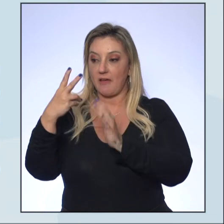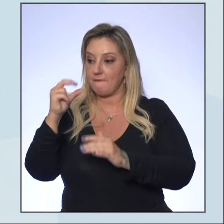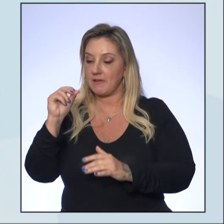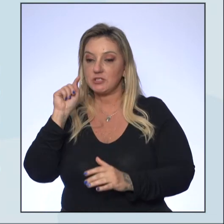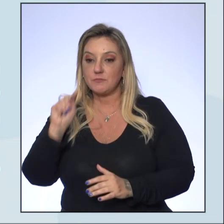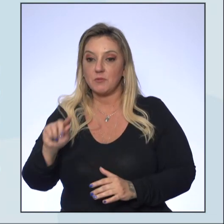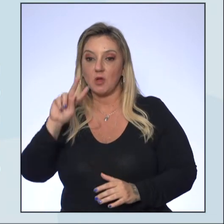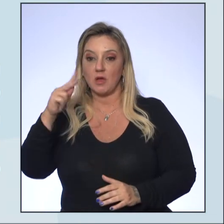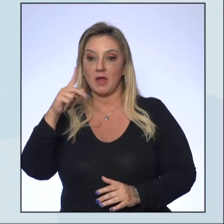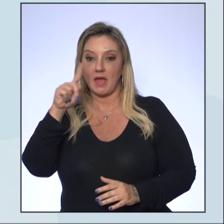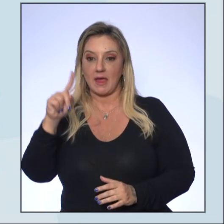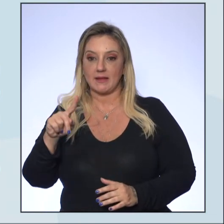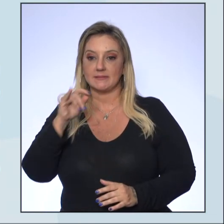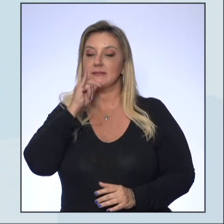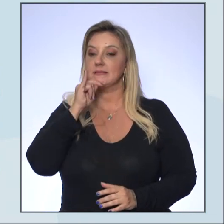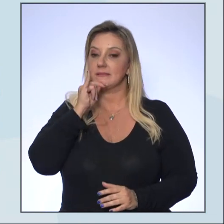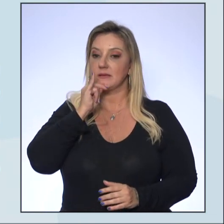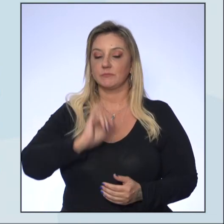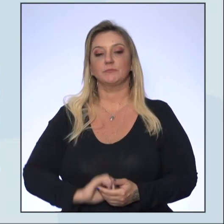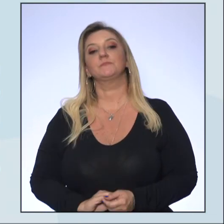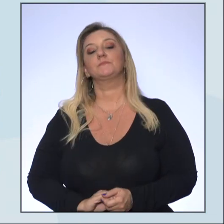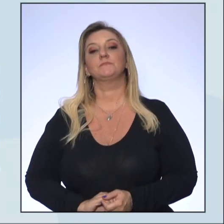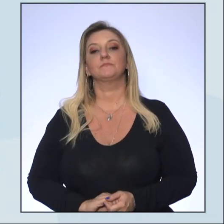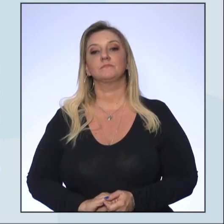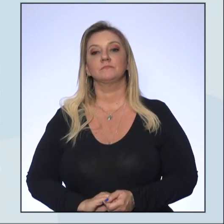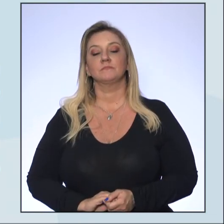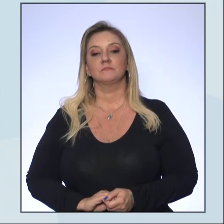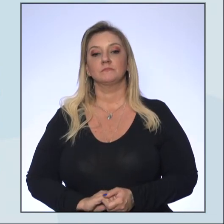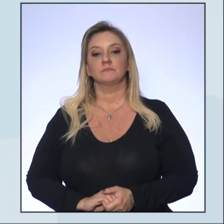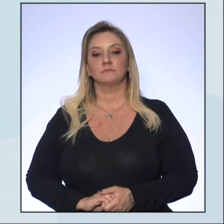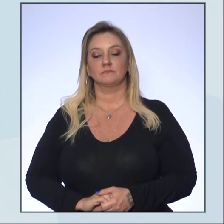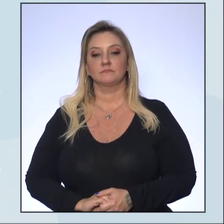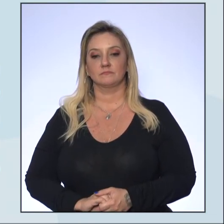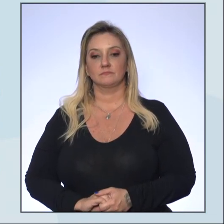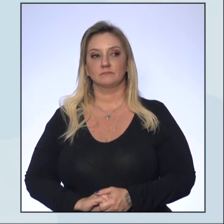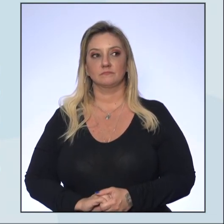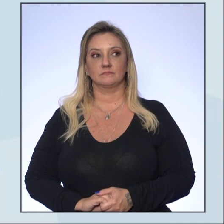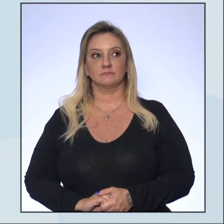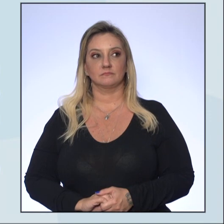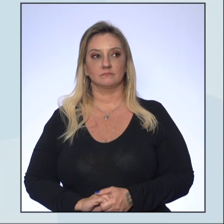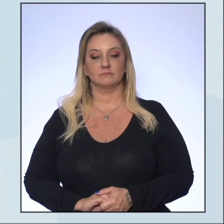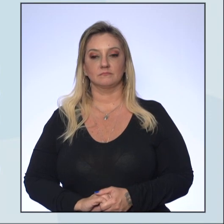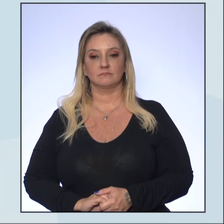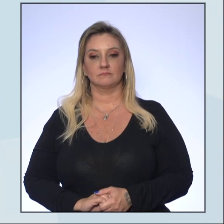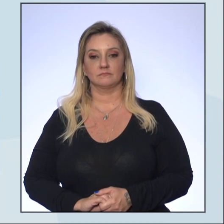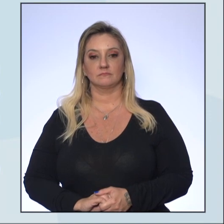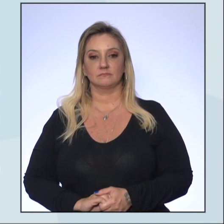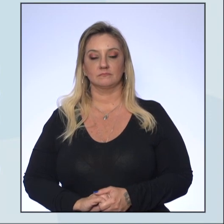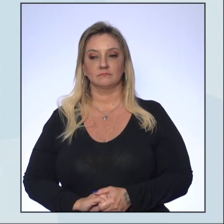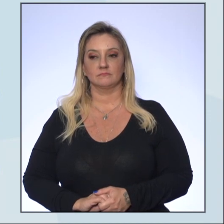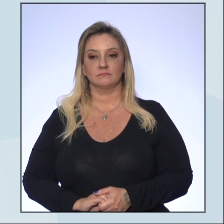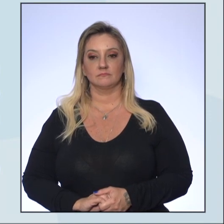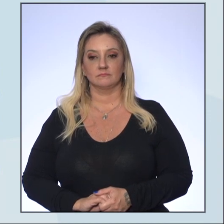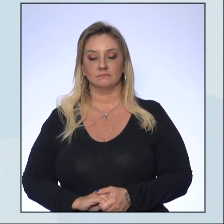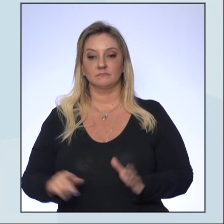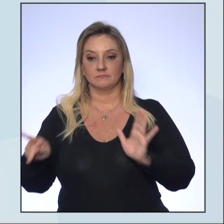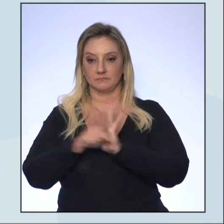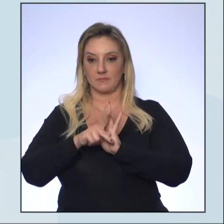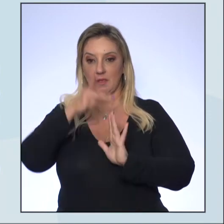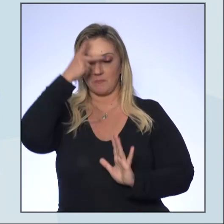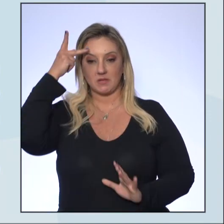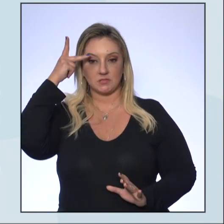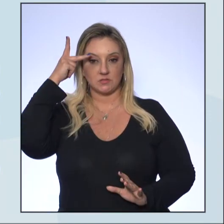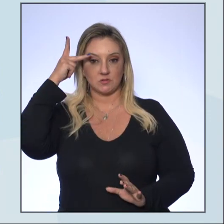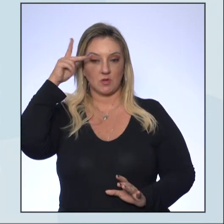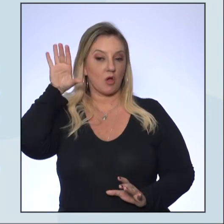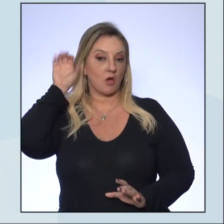Hz, por exemplo, de 140... Bom, por exemplo, então veja lá, para o ouvido humano existem